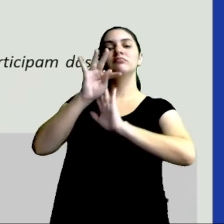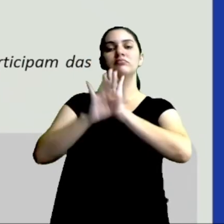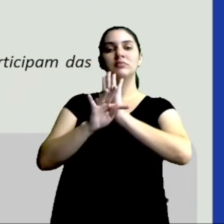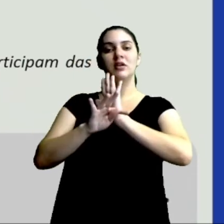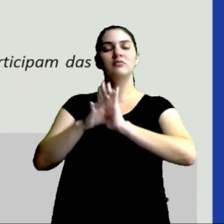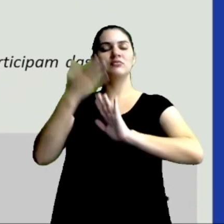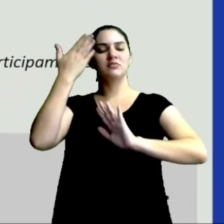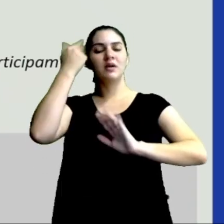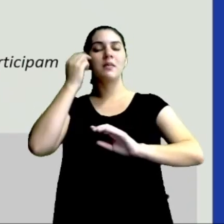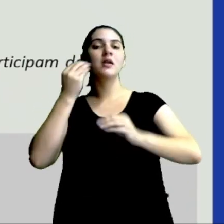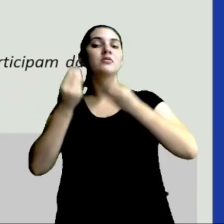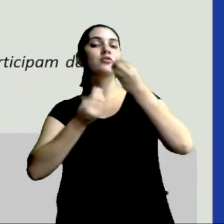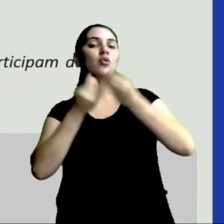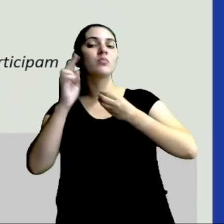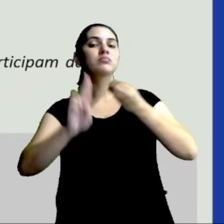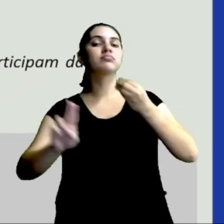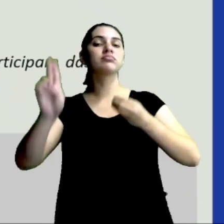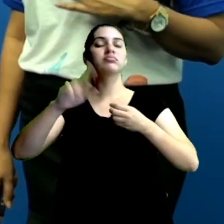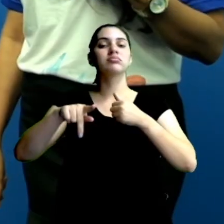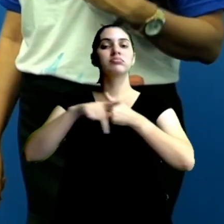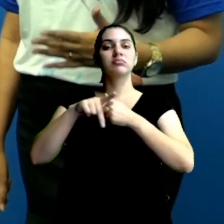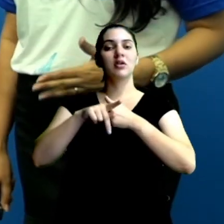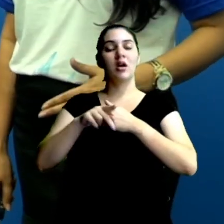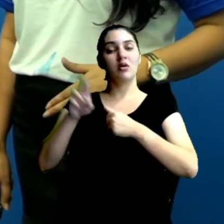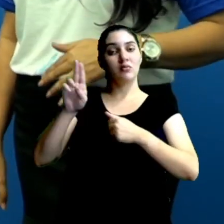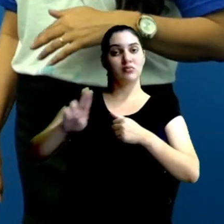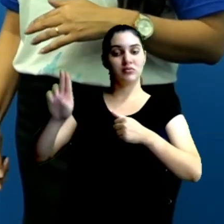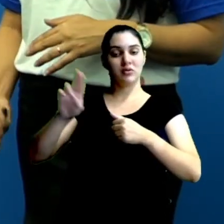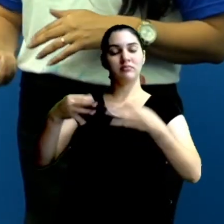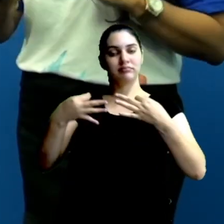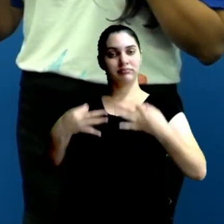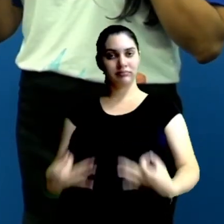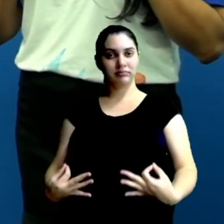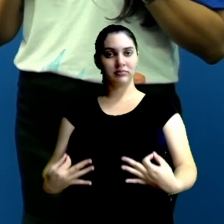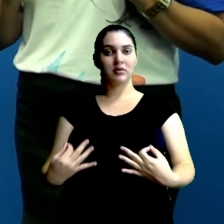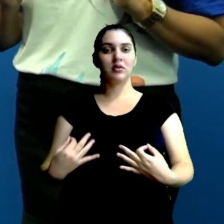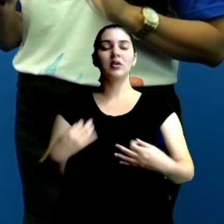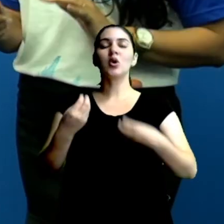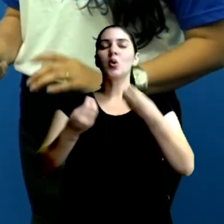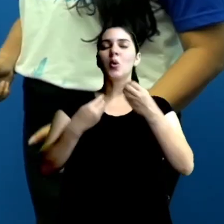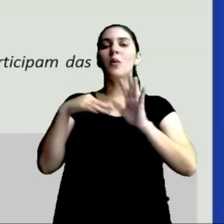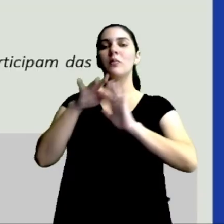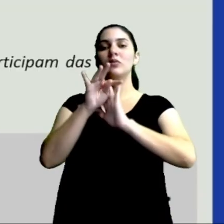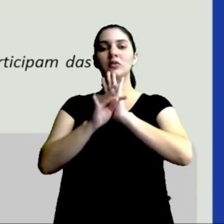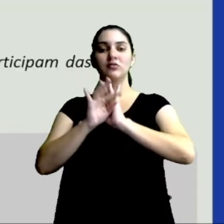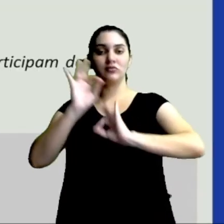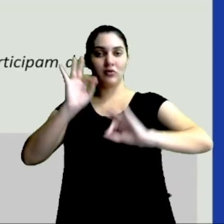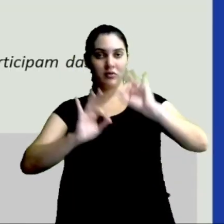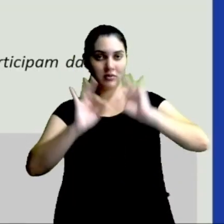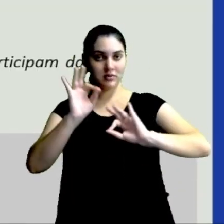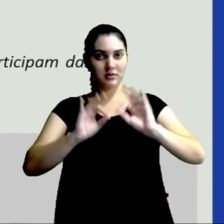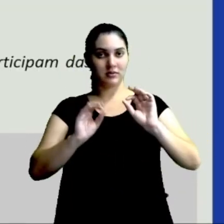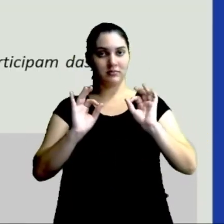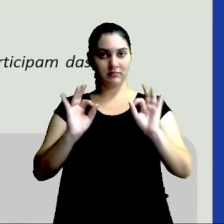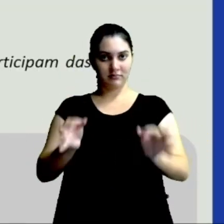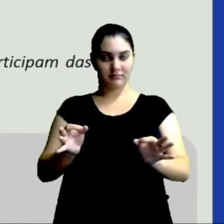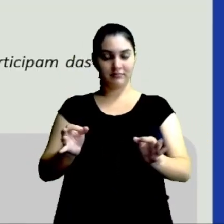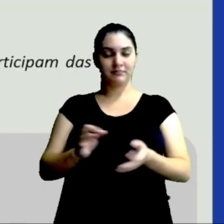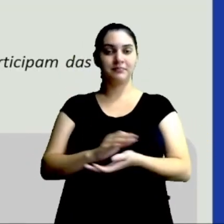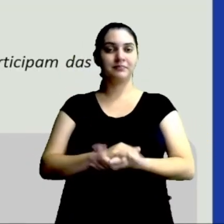saber utilizá-los aí de uma maneira formal, de uma maneira que seu texto fique bem organizado.